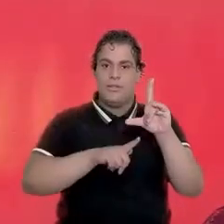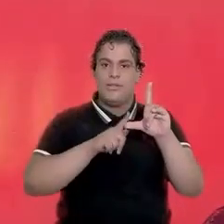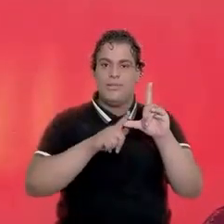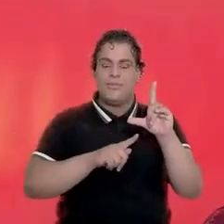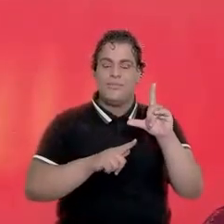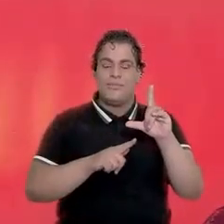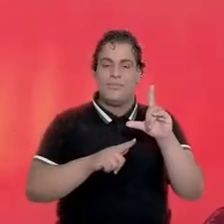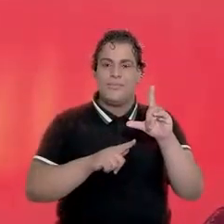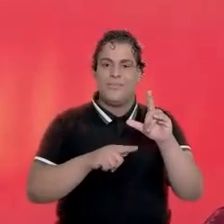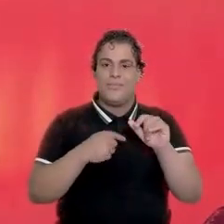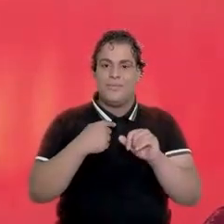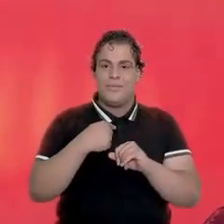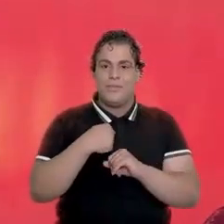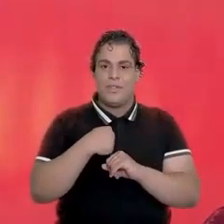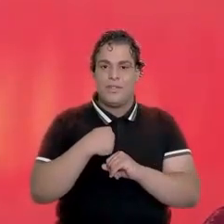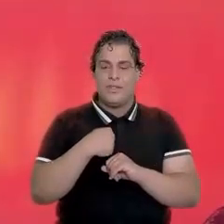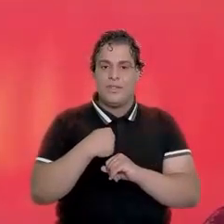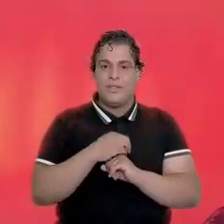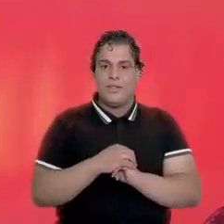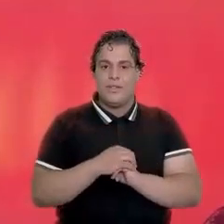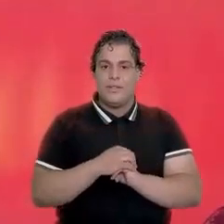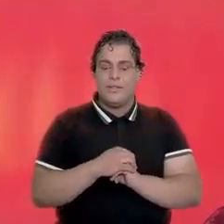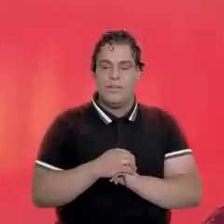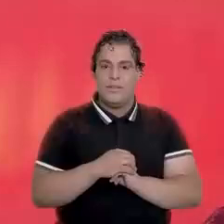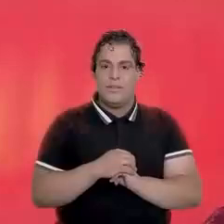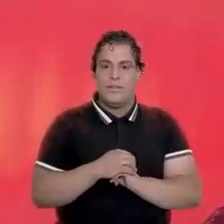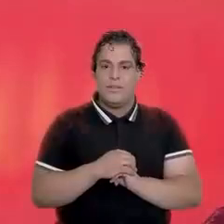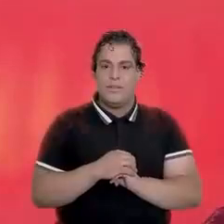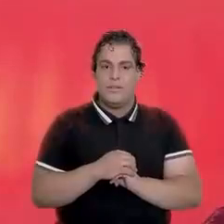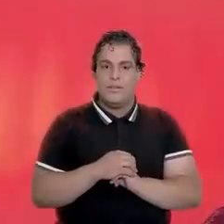de onde eu sou sócia